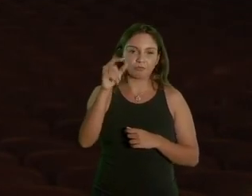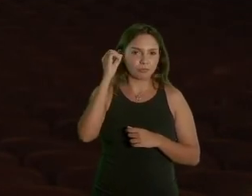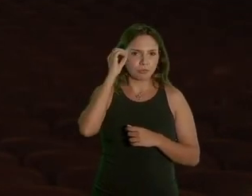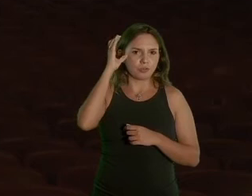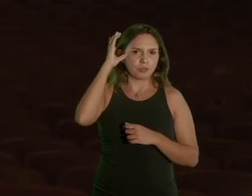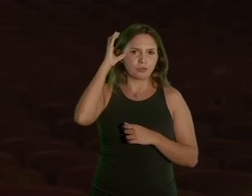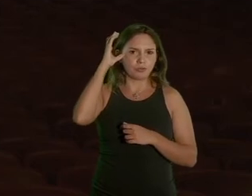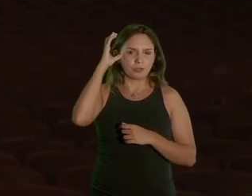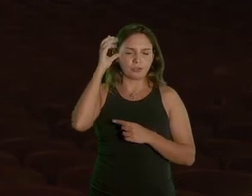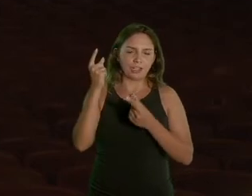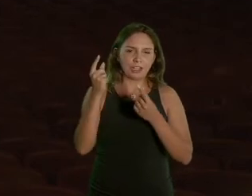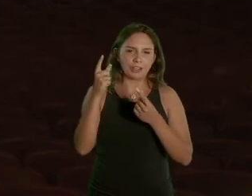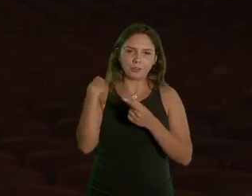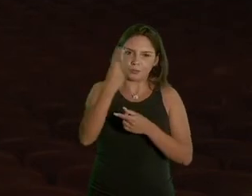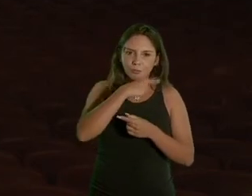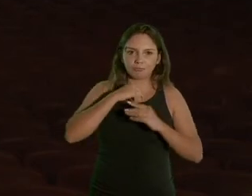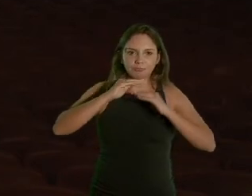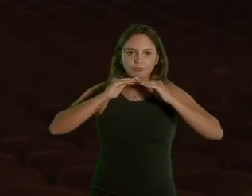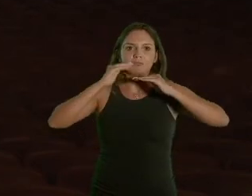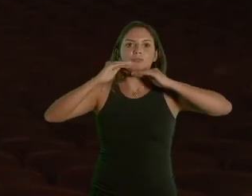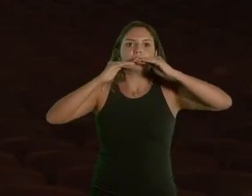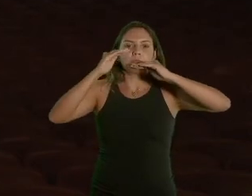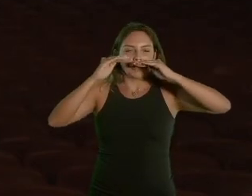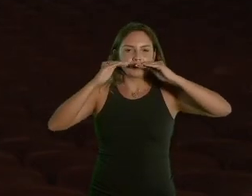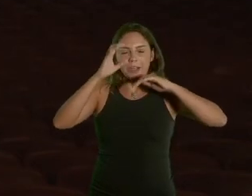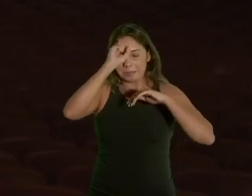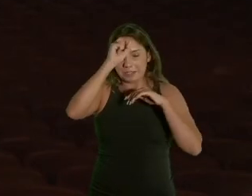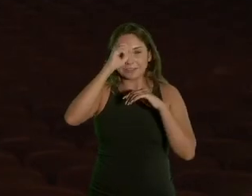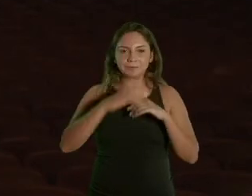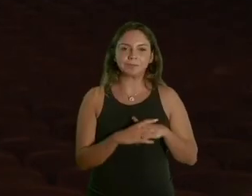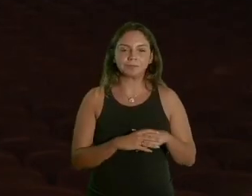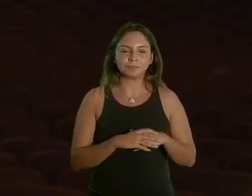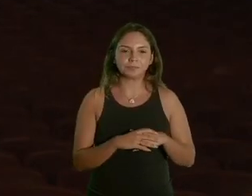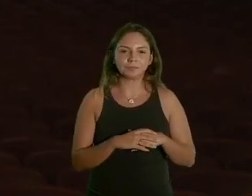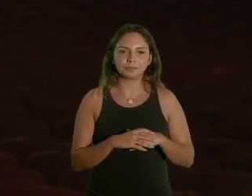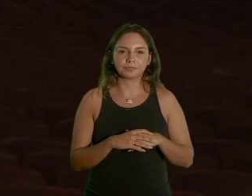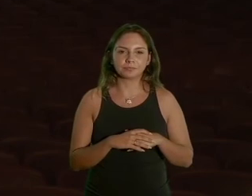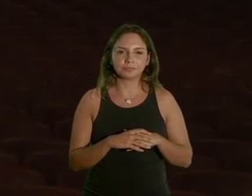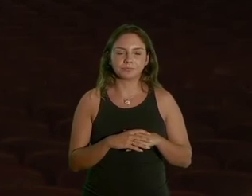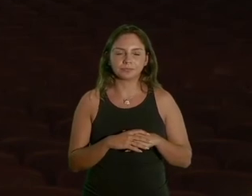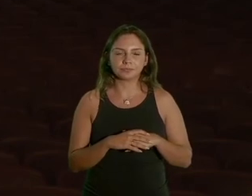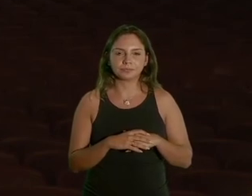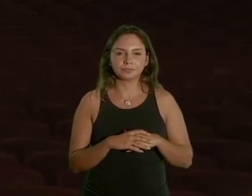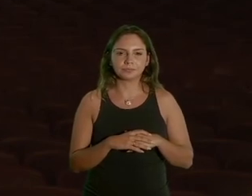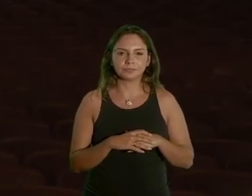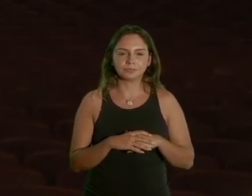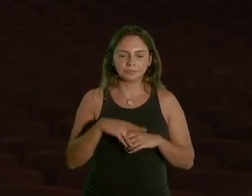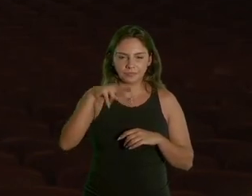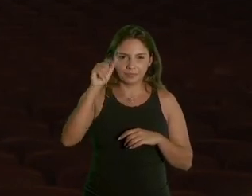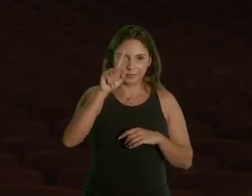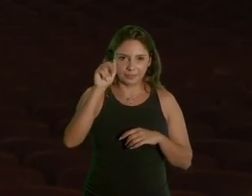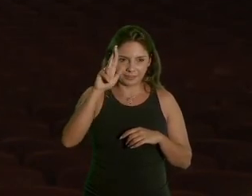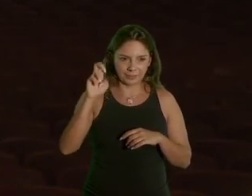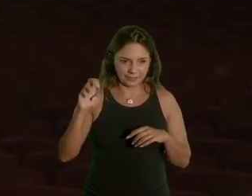conhecimento e enriquece a todos nós. Com certeza, Tom. Ruth Nazaré. Muito obrigado. Eu show muito de bola feliz essa. Com